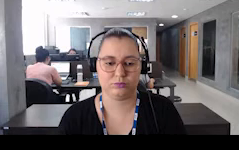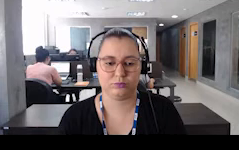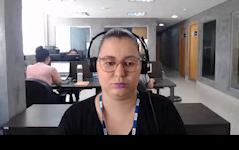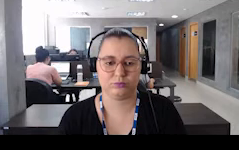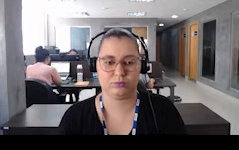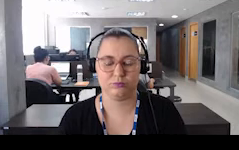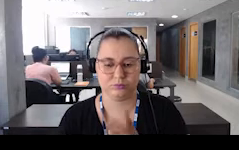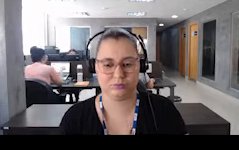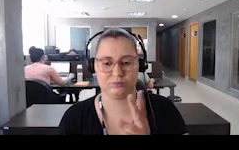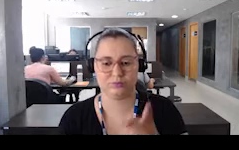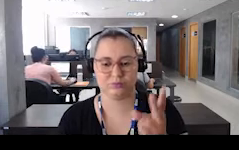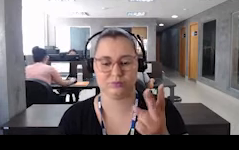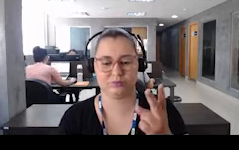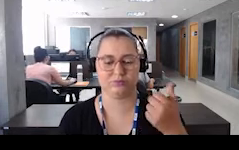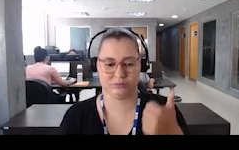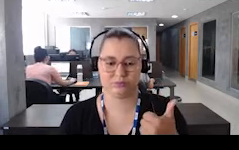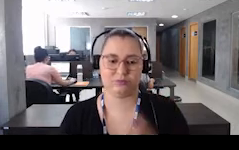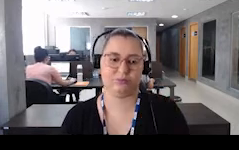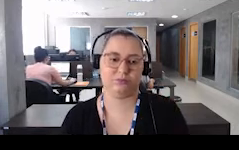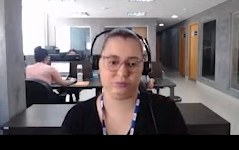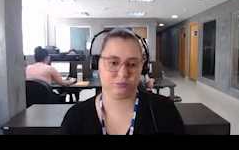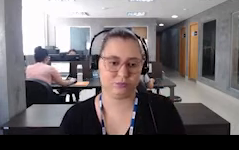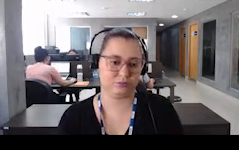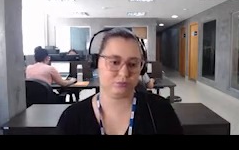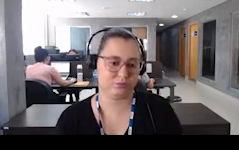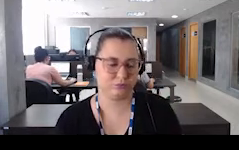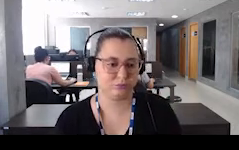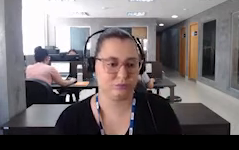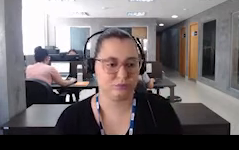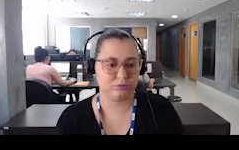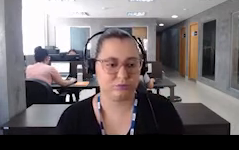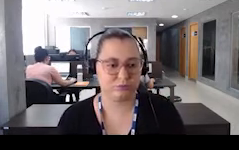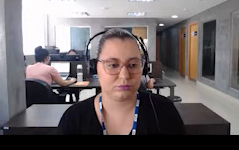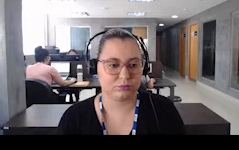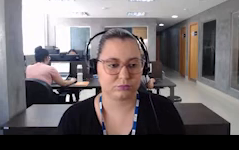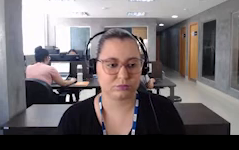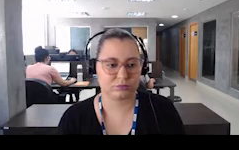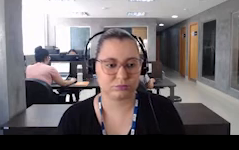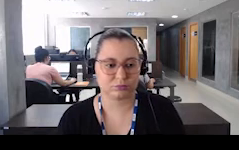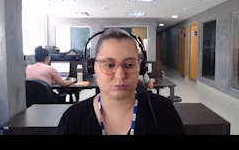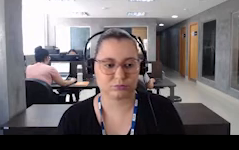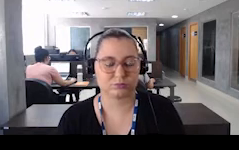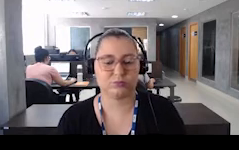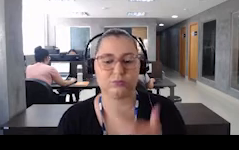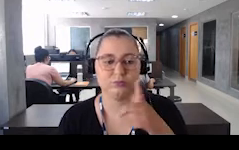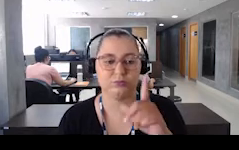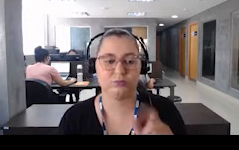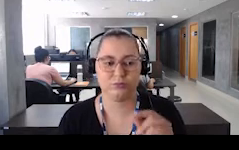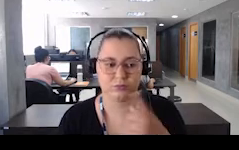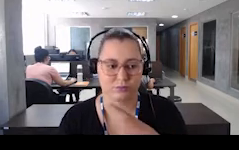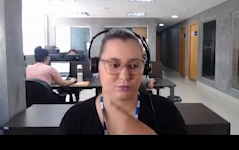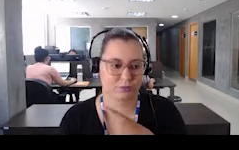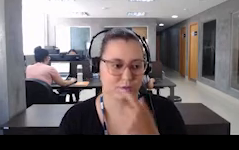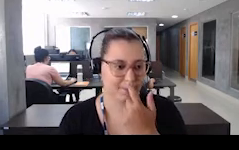Já ninguém falou nada, então eu vou continuar nesse ritmo. Pode continuar. Então, agora a gente precisa achar o quem? Vamos